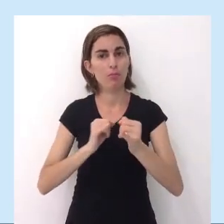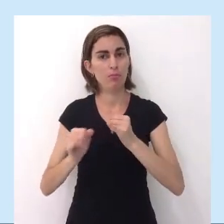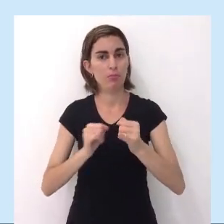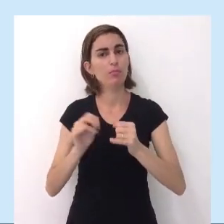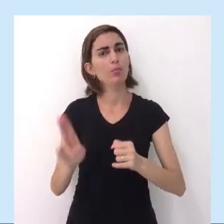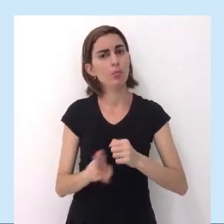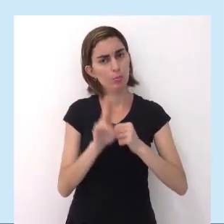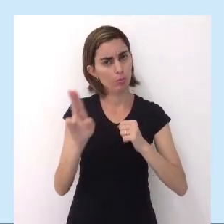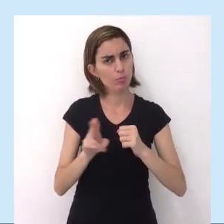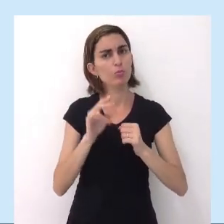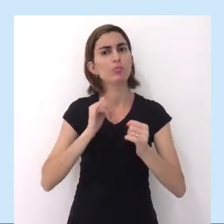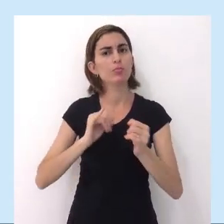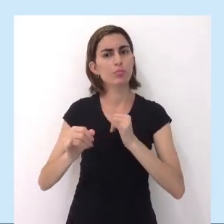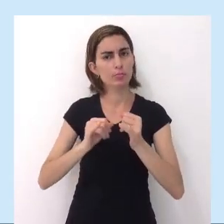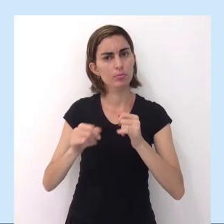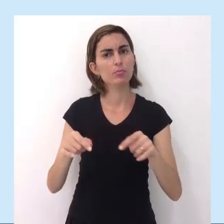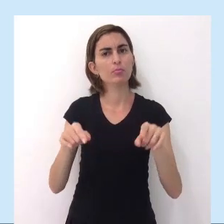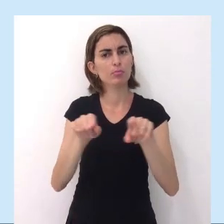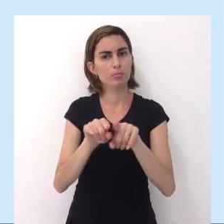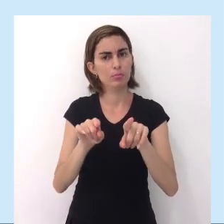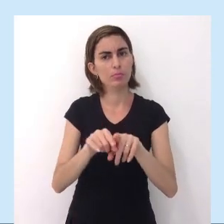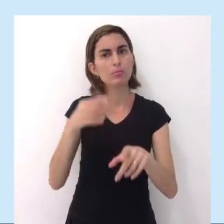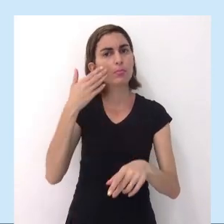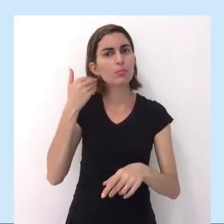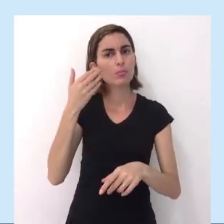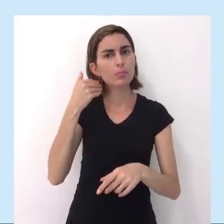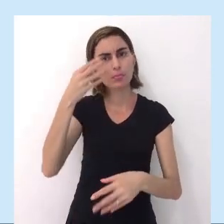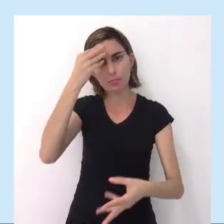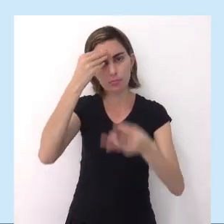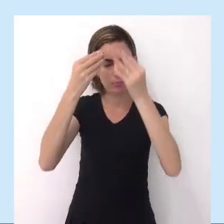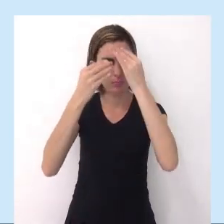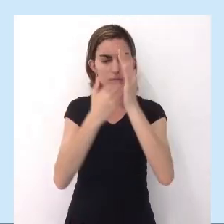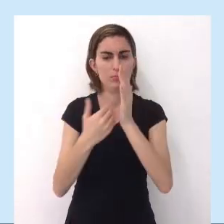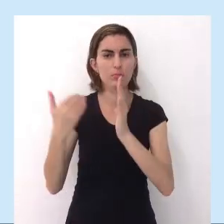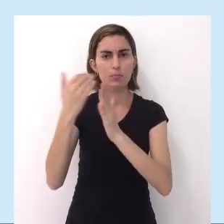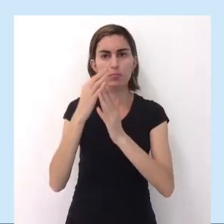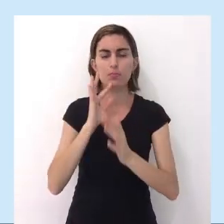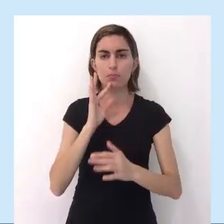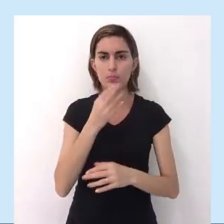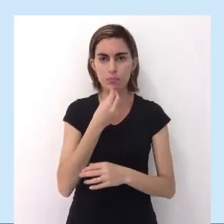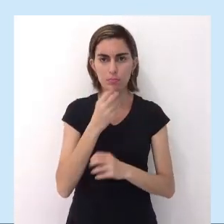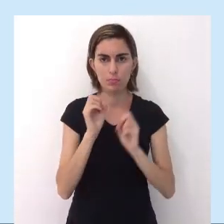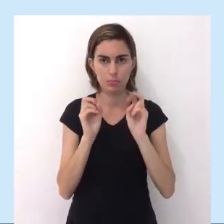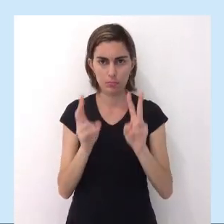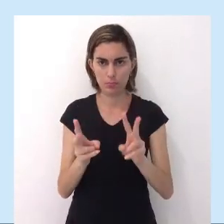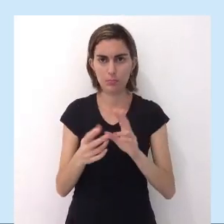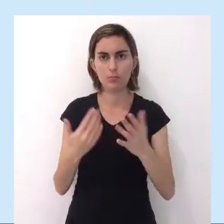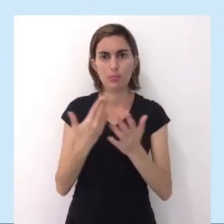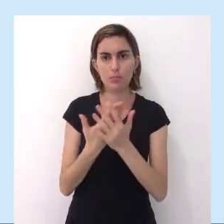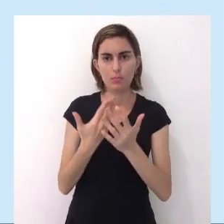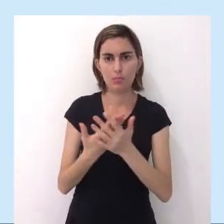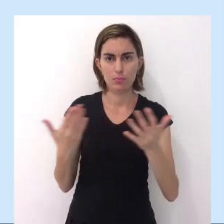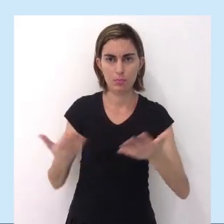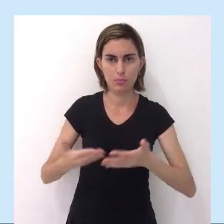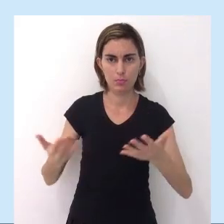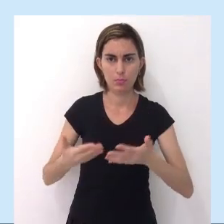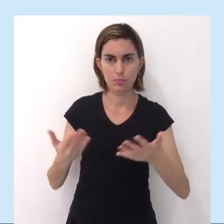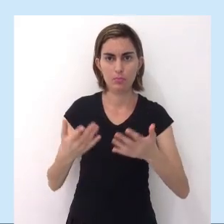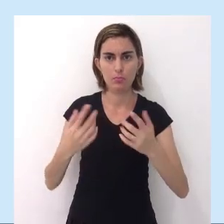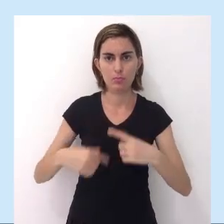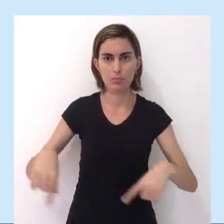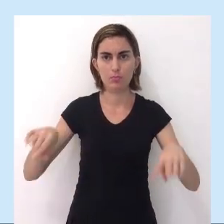internet, usem a internet para também absorver mais conhecimento. Ok, 8º ano. Na aula de hoje a gente vai tratar um